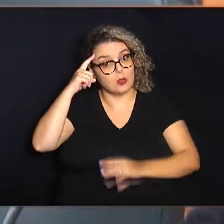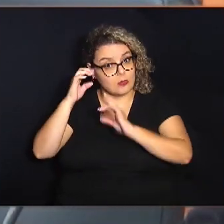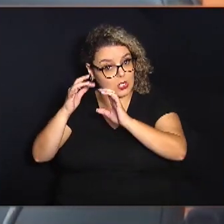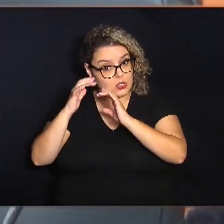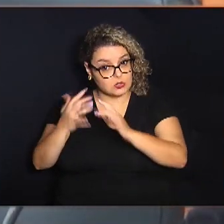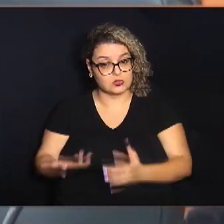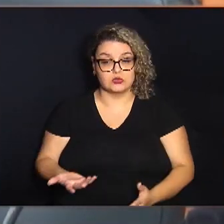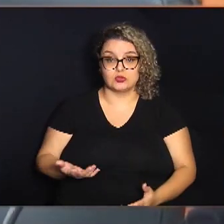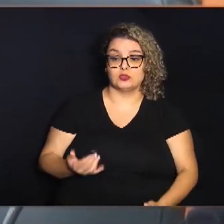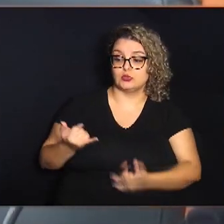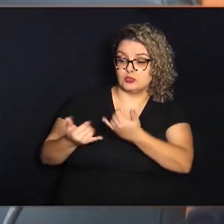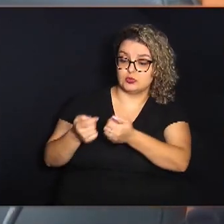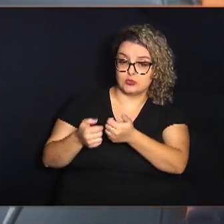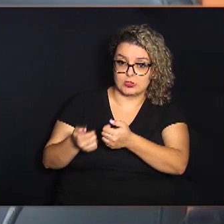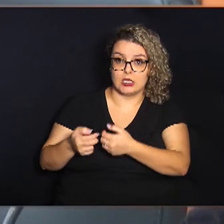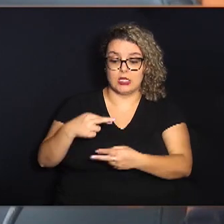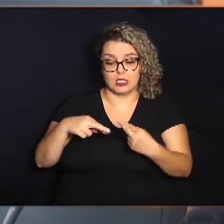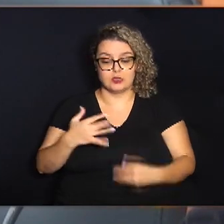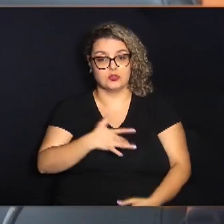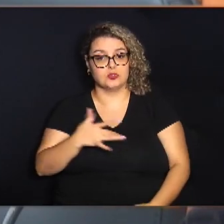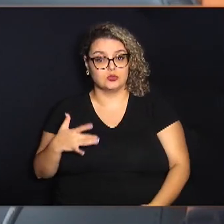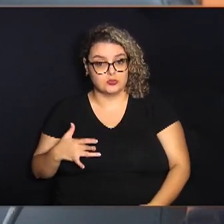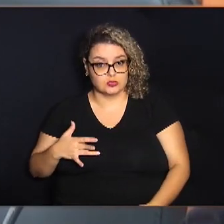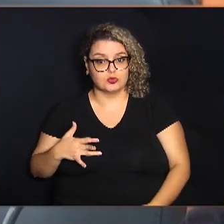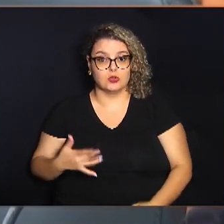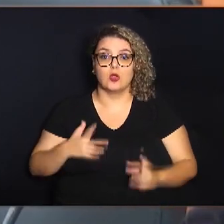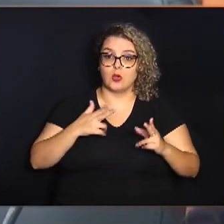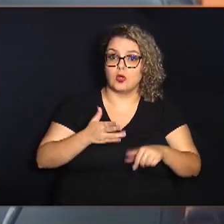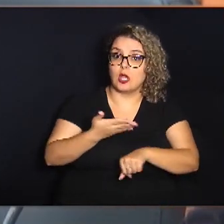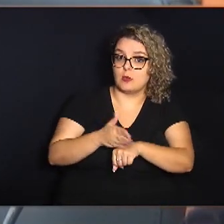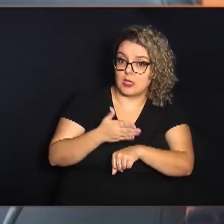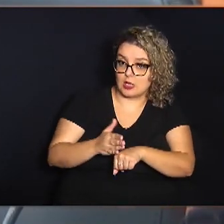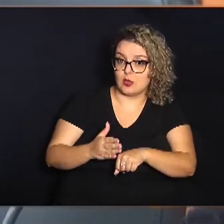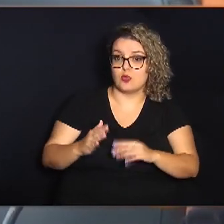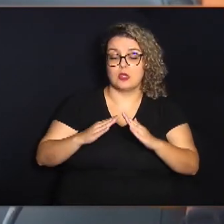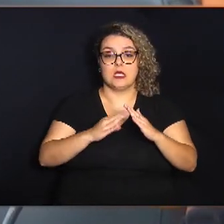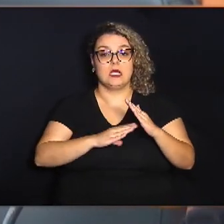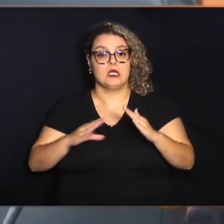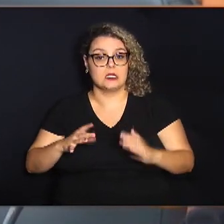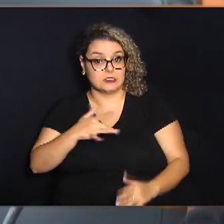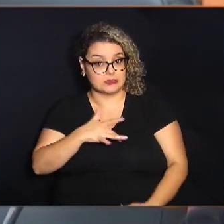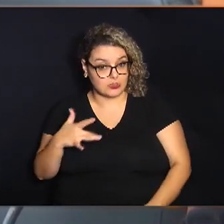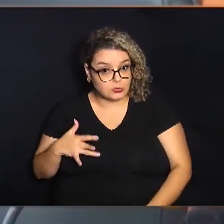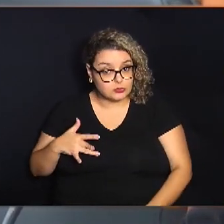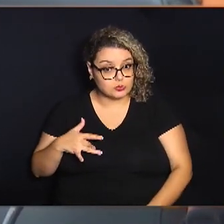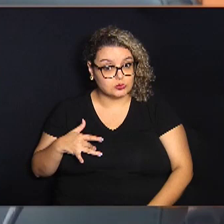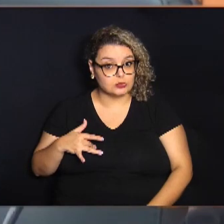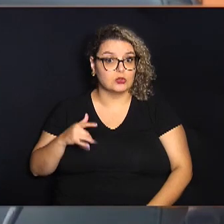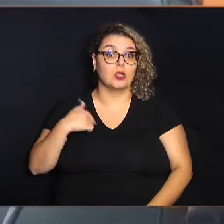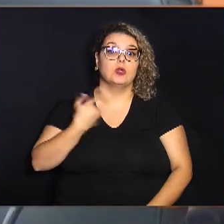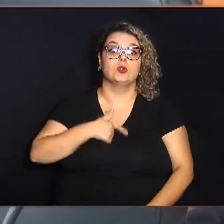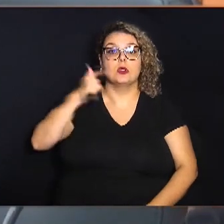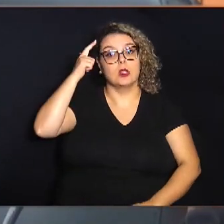questão dos jogos eletrônicos ligados à saúde como uma prática clínica de saúde, é a gente